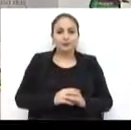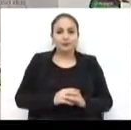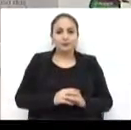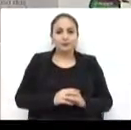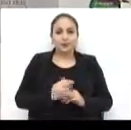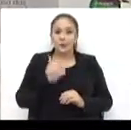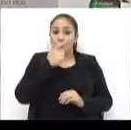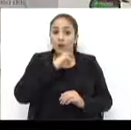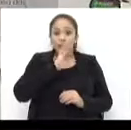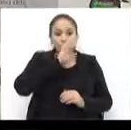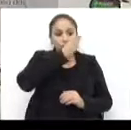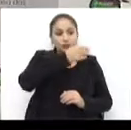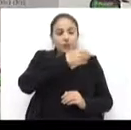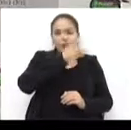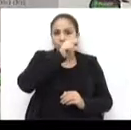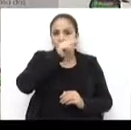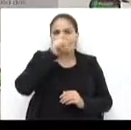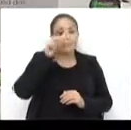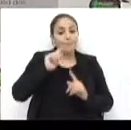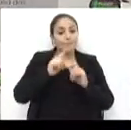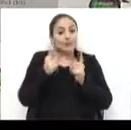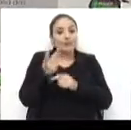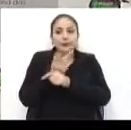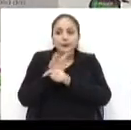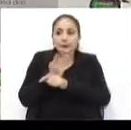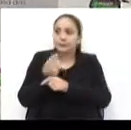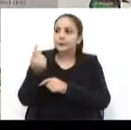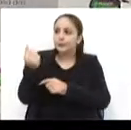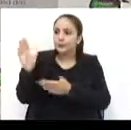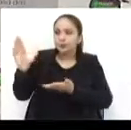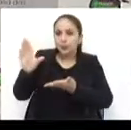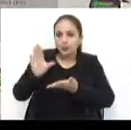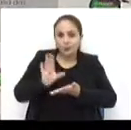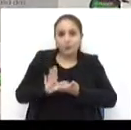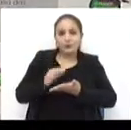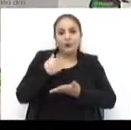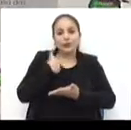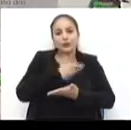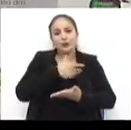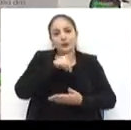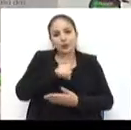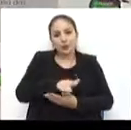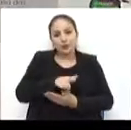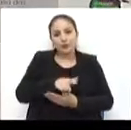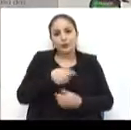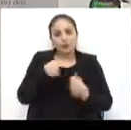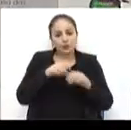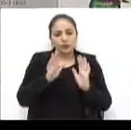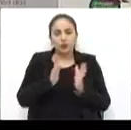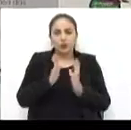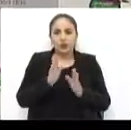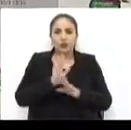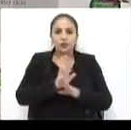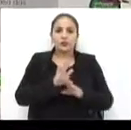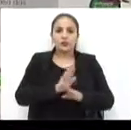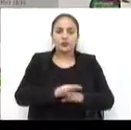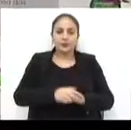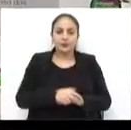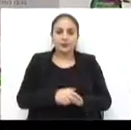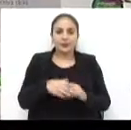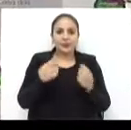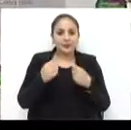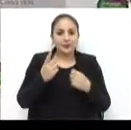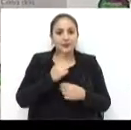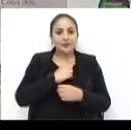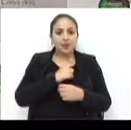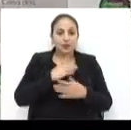deveriam até estar direto no município, mas como a gente tem que buscar para a gente novamente, apesar de a gente já ter contribuído, nós temos que e